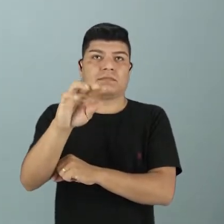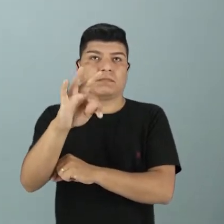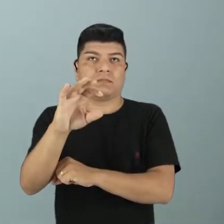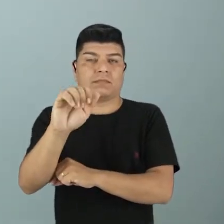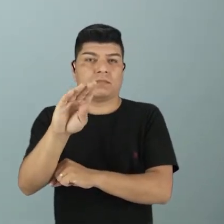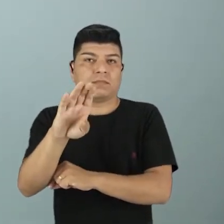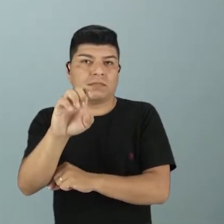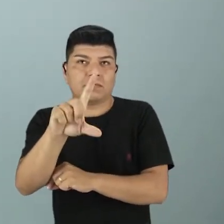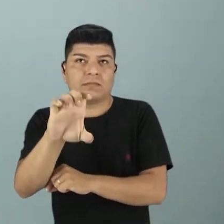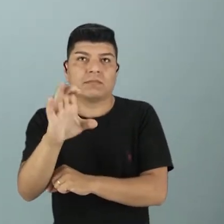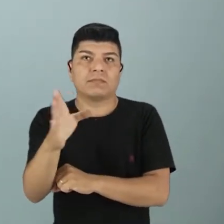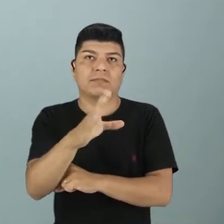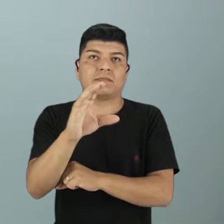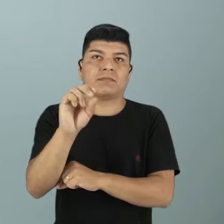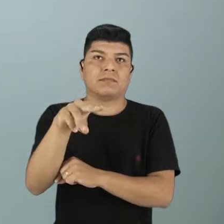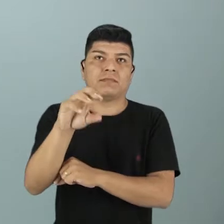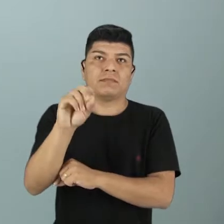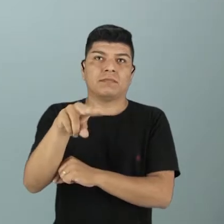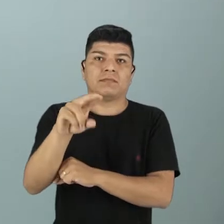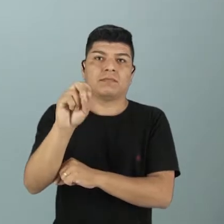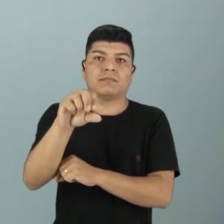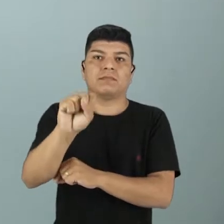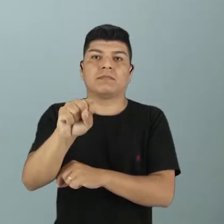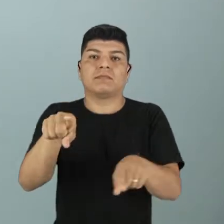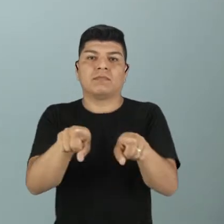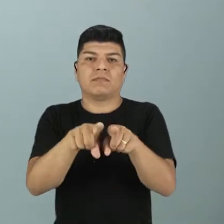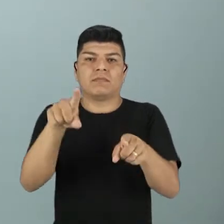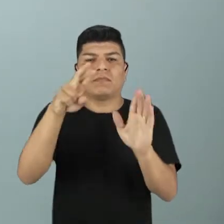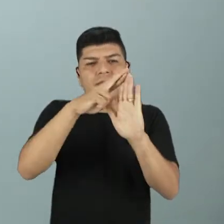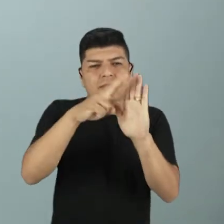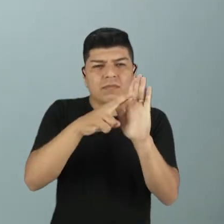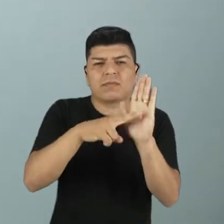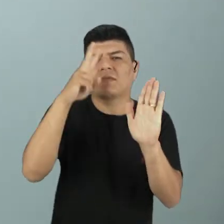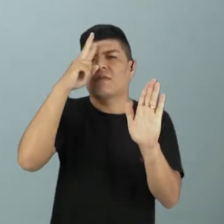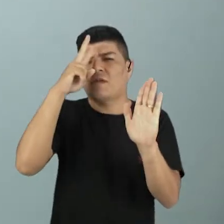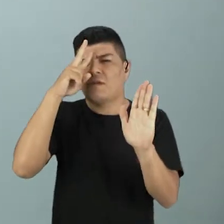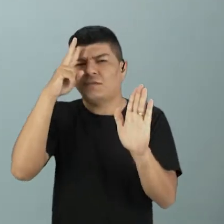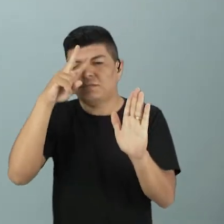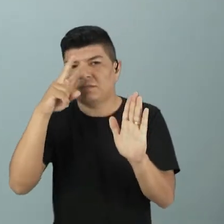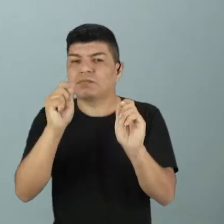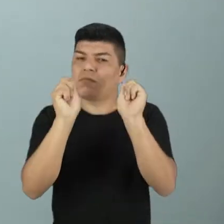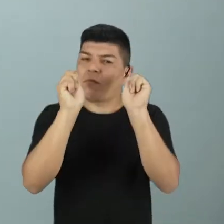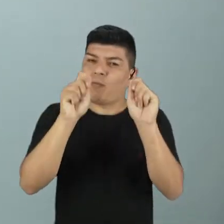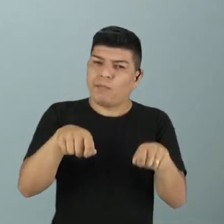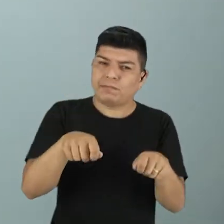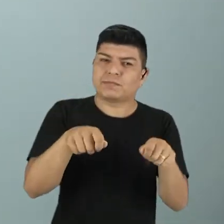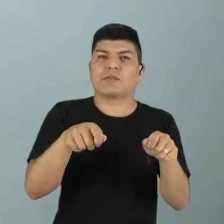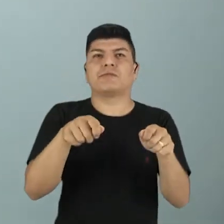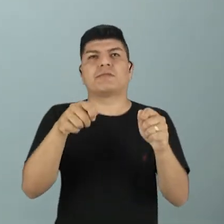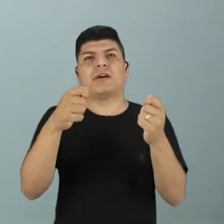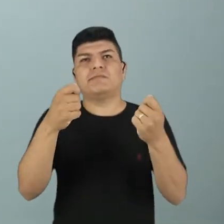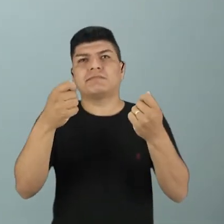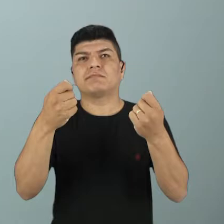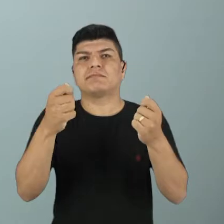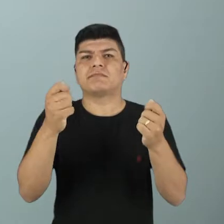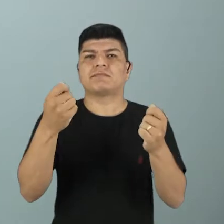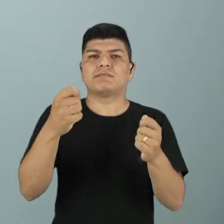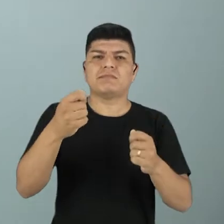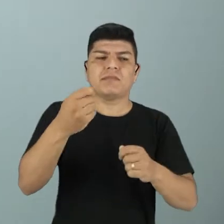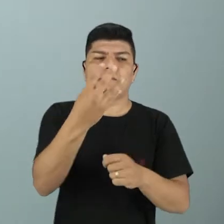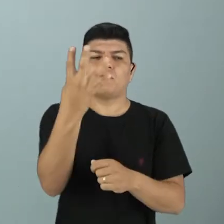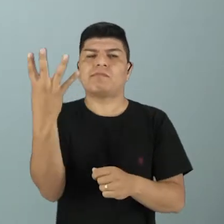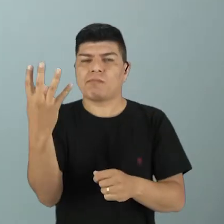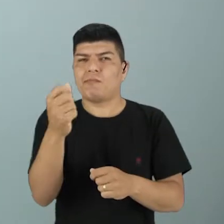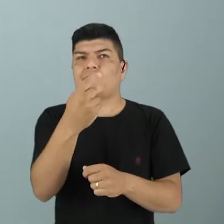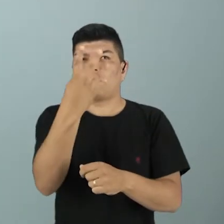Estão lembrados? Lembra quais são as regrinhas? Como identificar o que é contável e o que é incontável? Então vamos relembrar aqui de forma breve